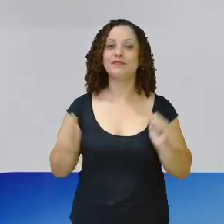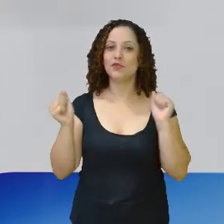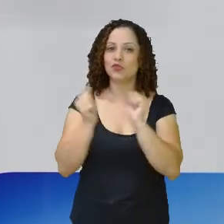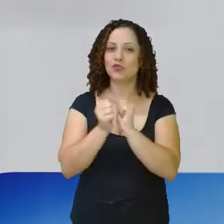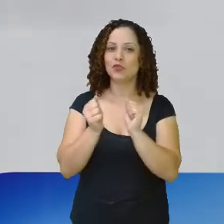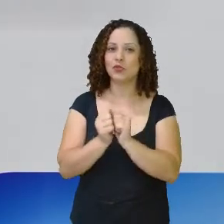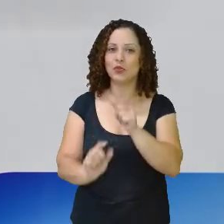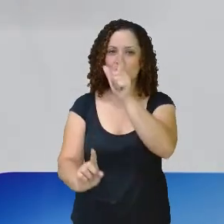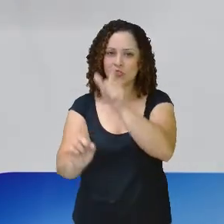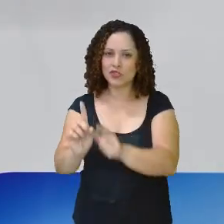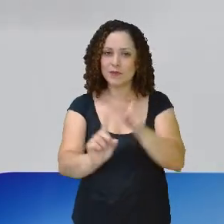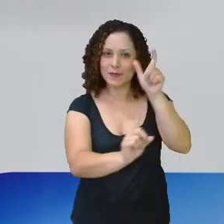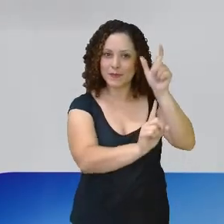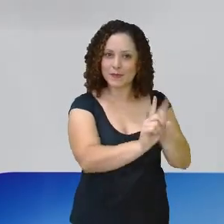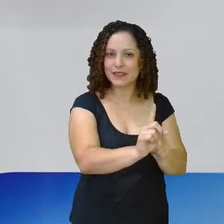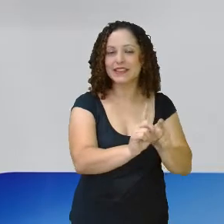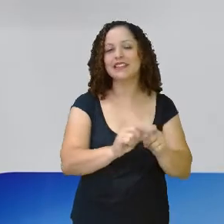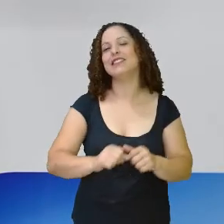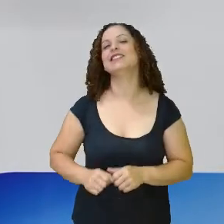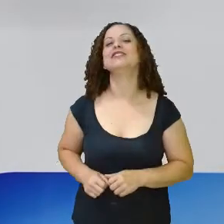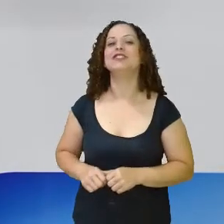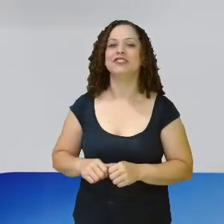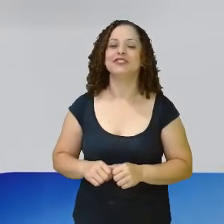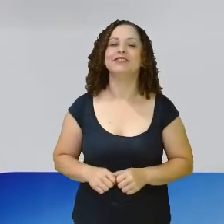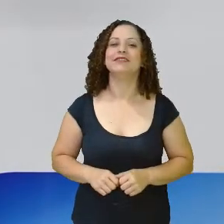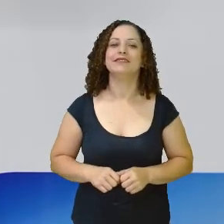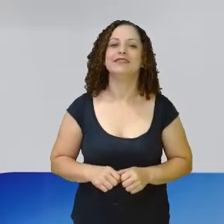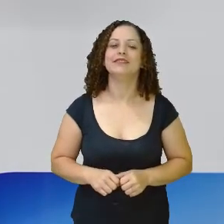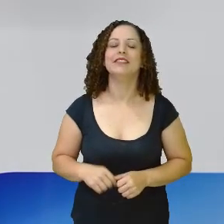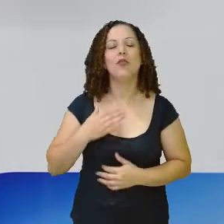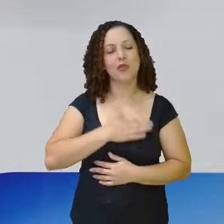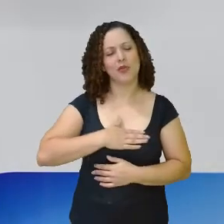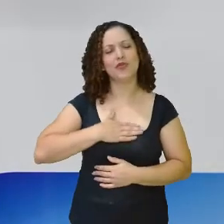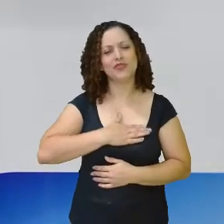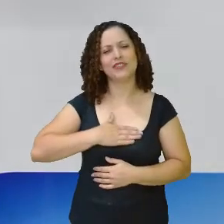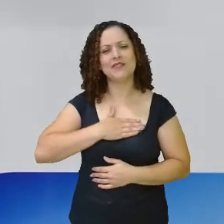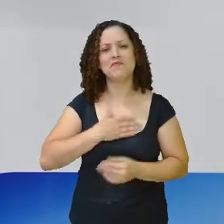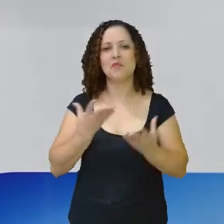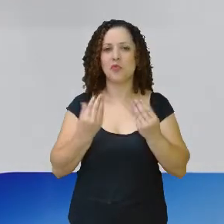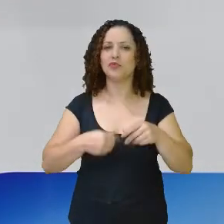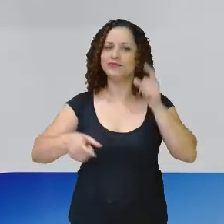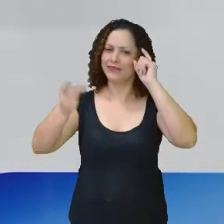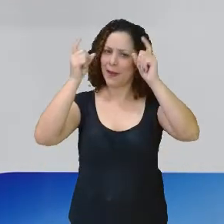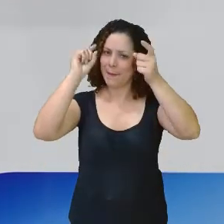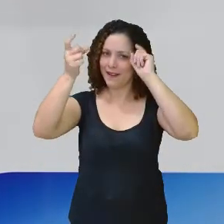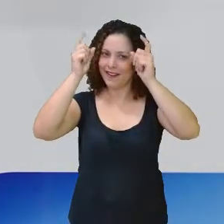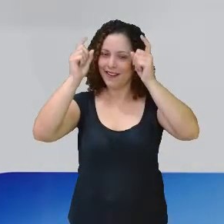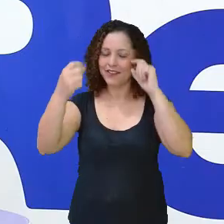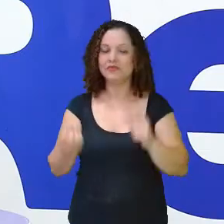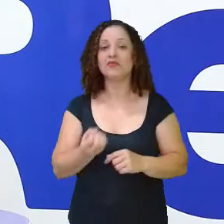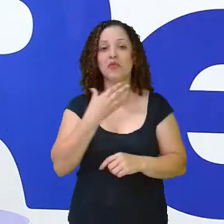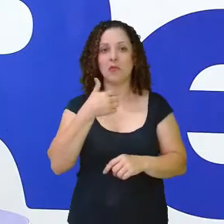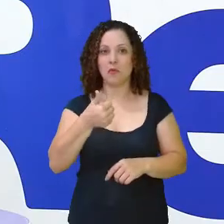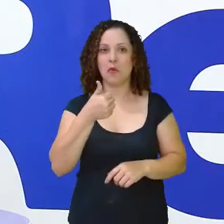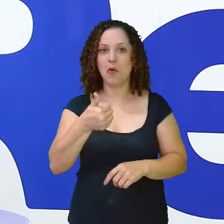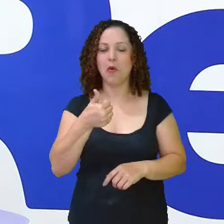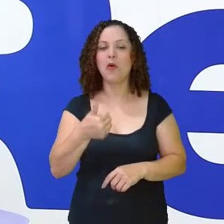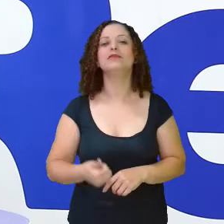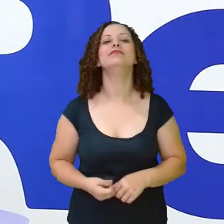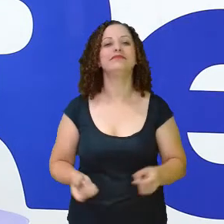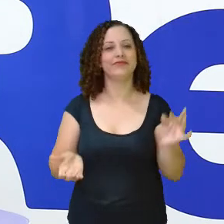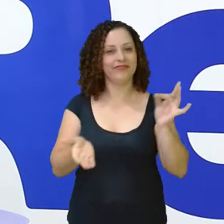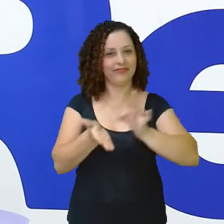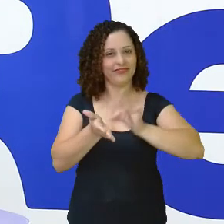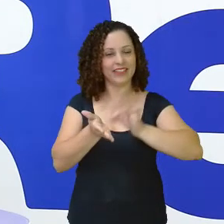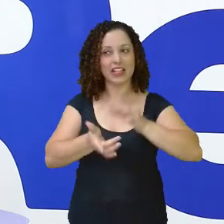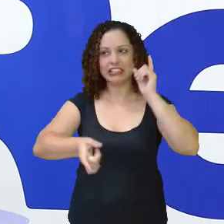nossas personagens aqui, da EMAD. Gostei bastante daqueles debates, professor Givanilson. Foi muito bom, foi bem disputado, né? Foi uma